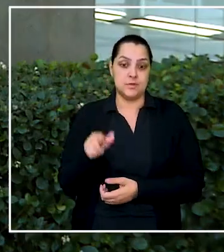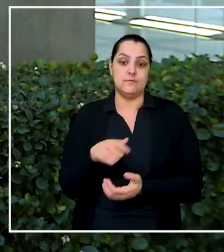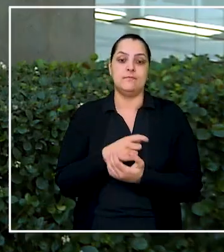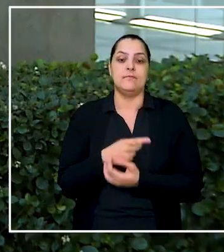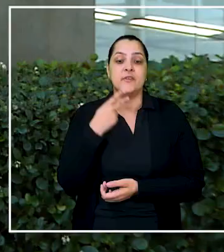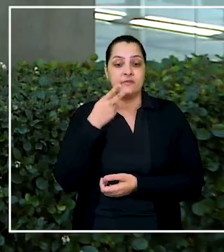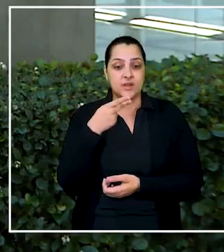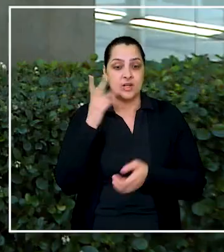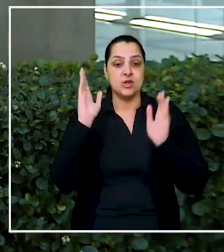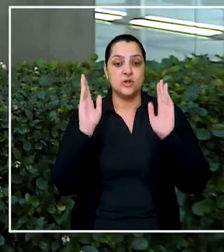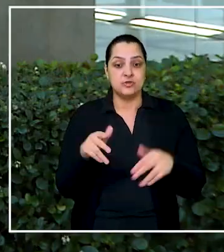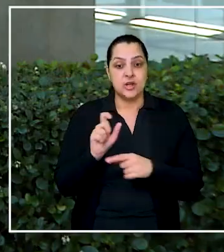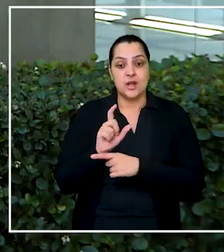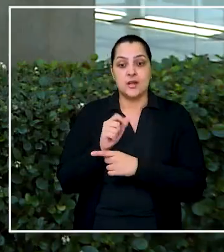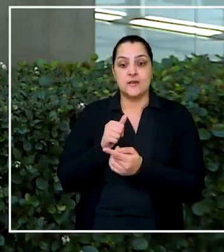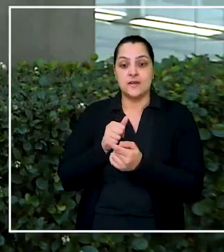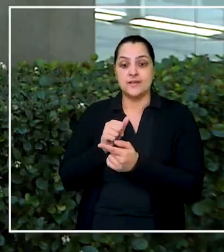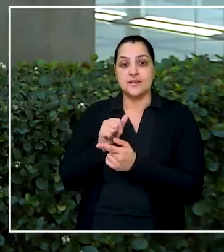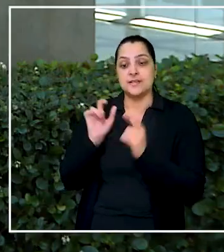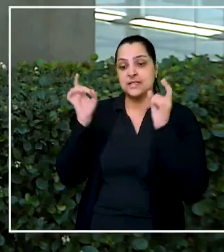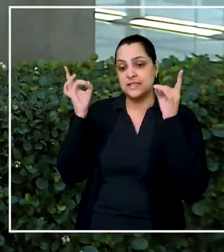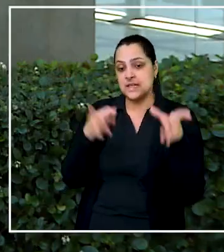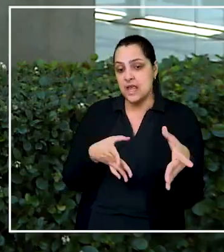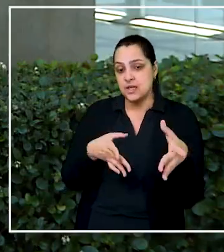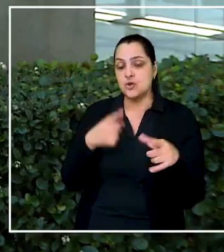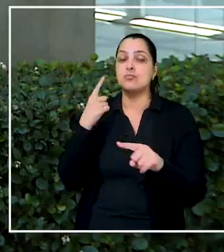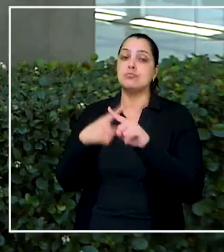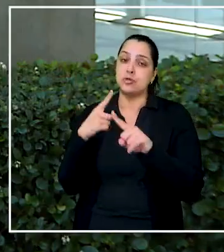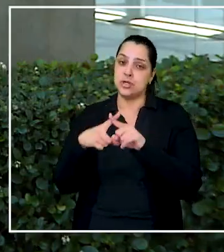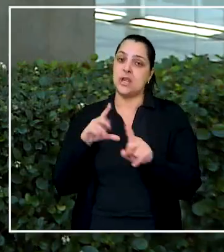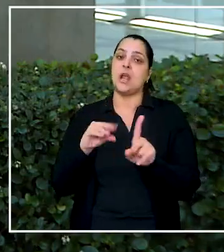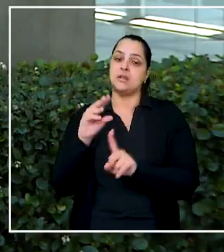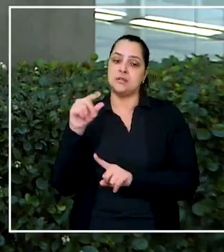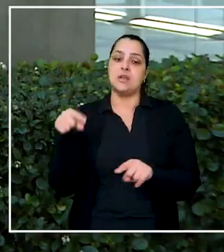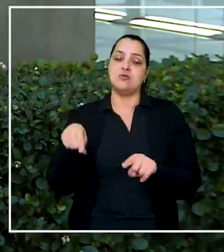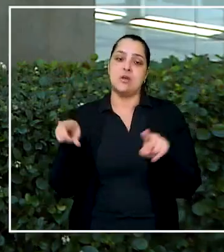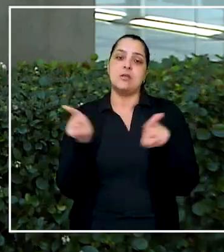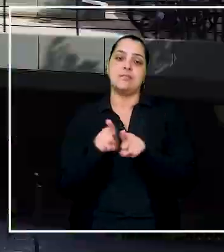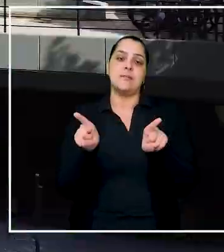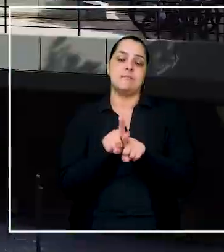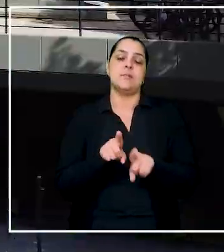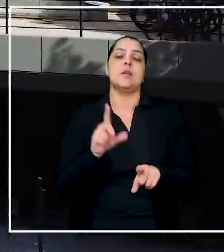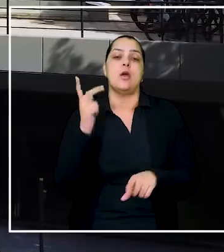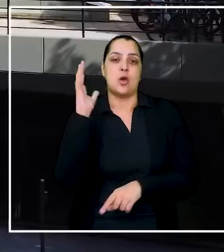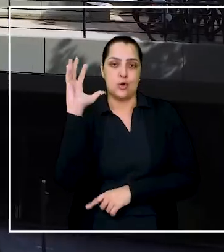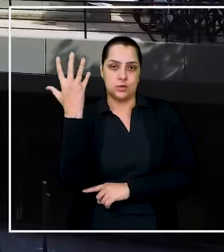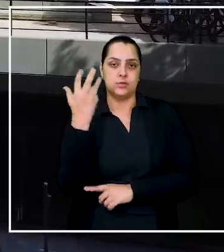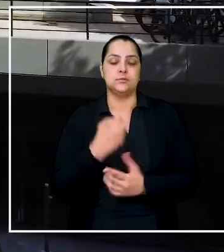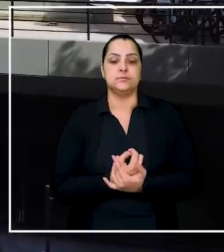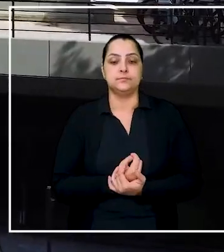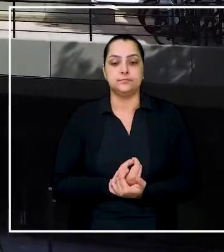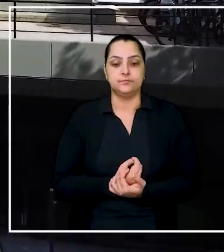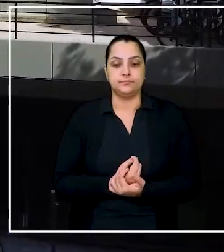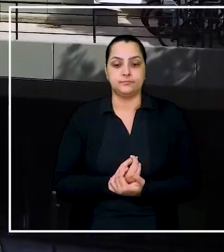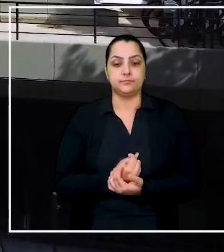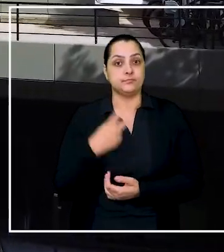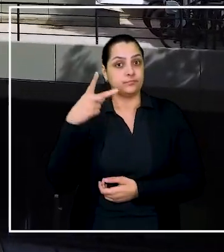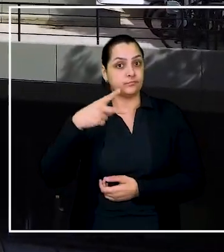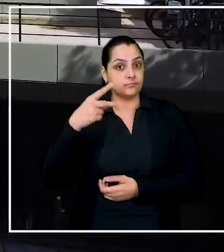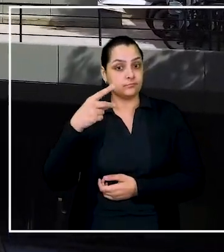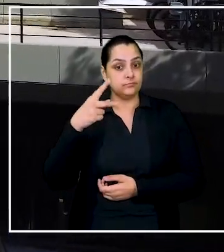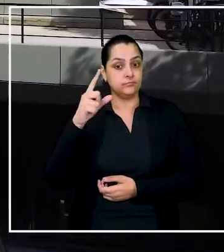delas, inclusive, disse que havia saído da empresa porque também tinha sido assediada. O Tribunal Regional do Trabalho